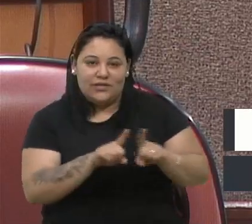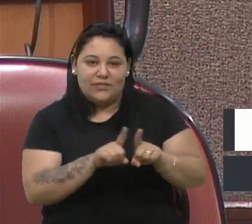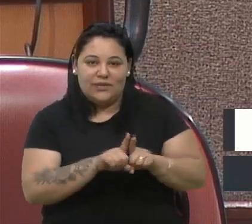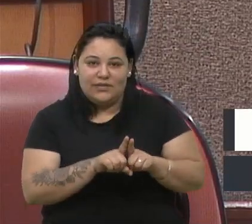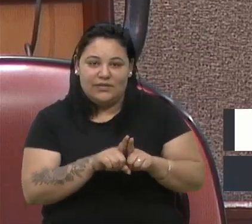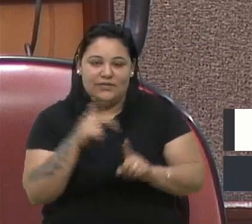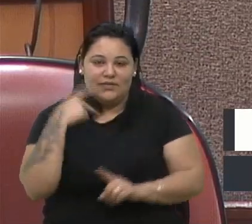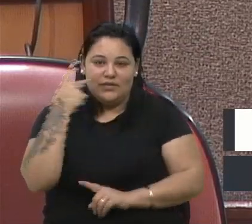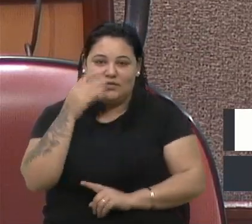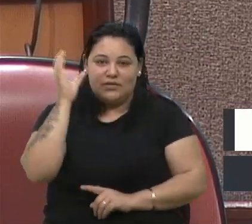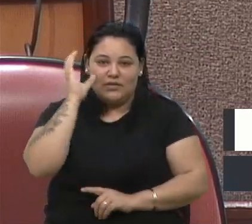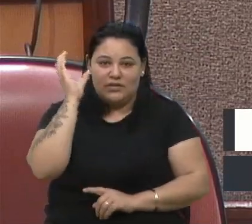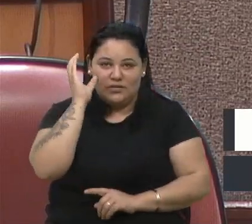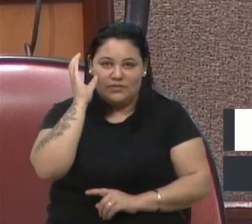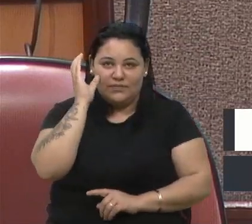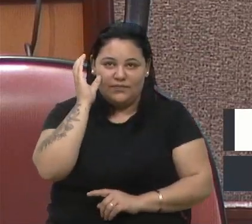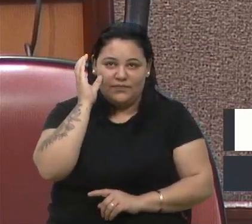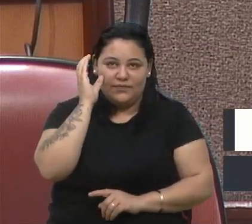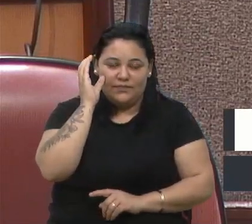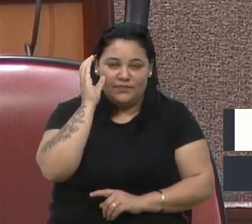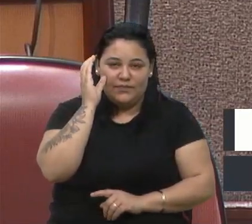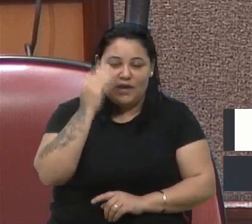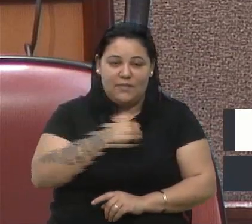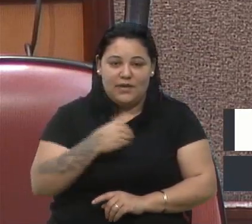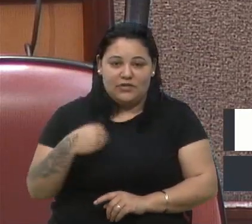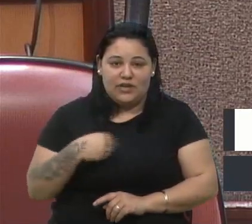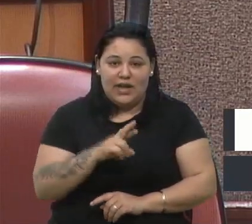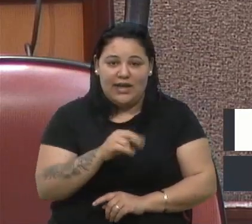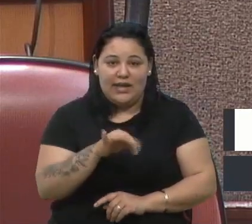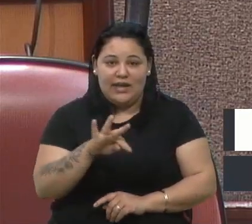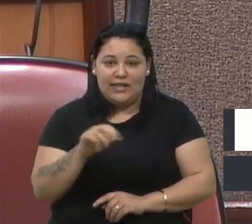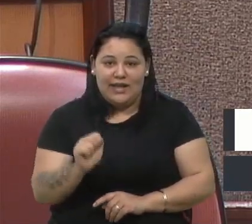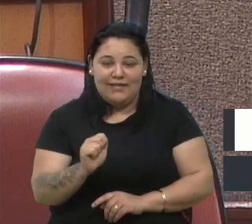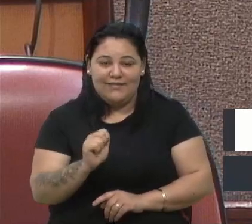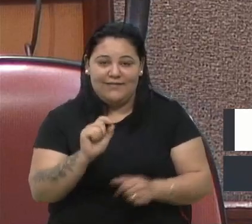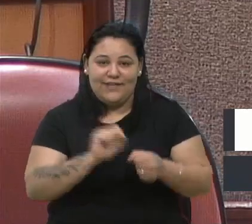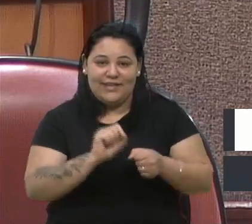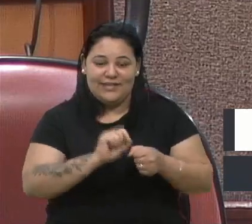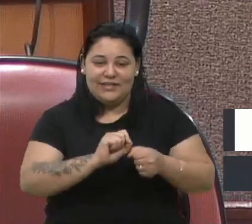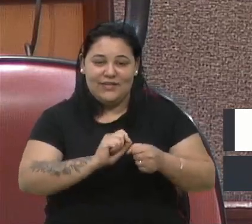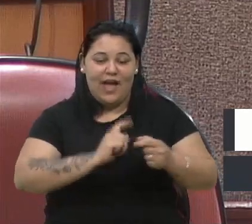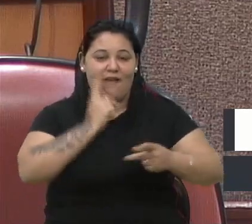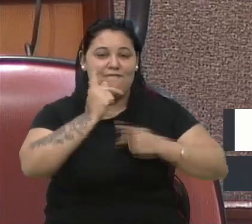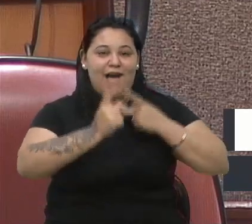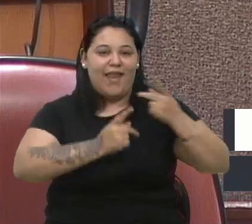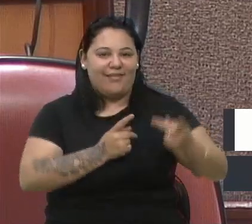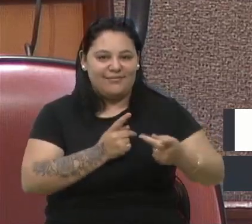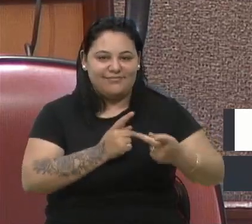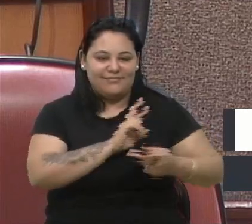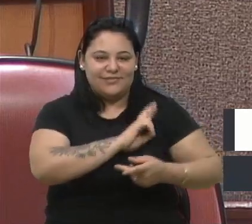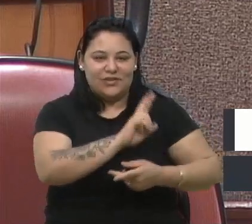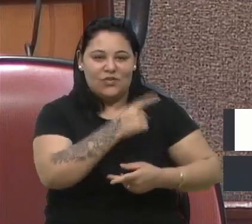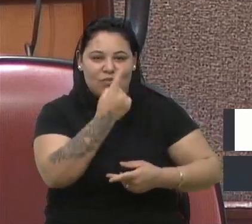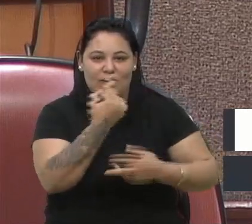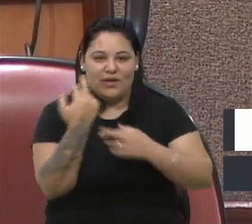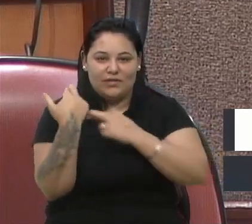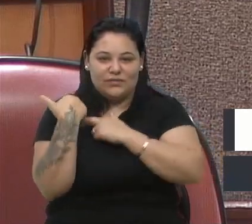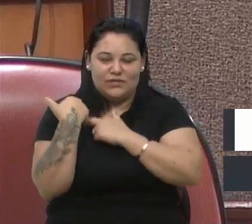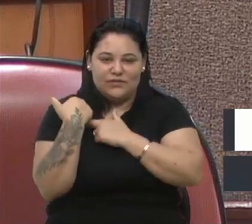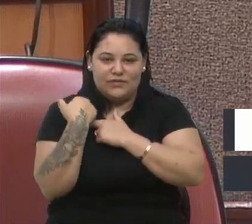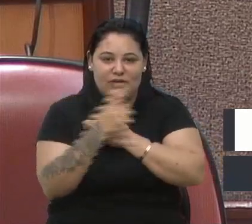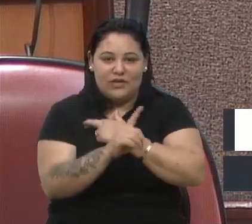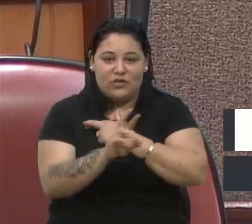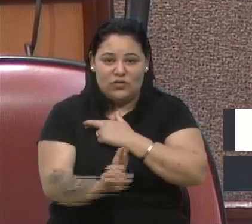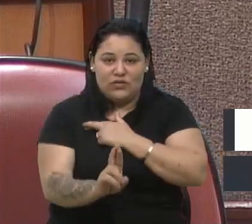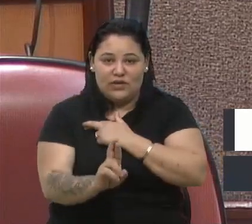vereador Cadori, a doutora Rita Costa Milã fazendo seu discurso como uma das responsáveis. A doutora Rita recentemente teve